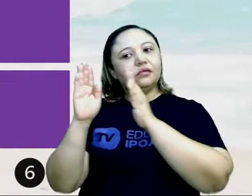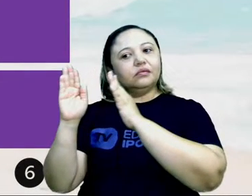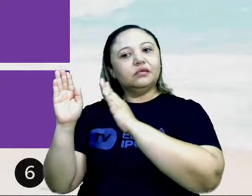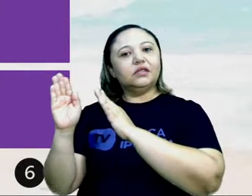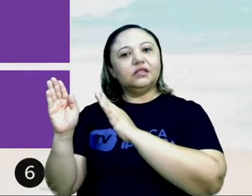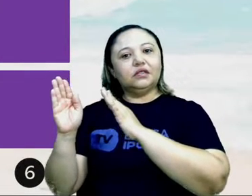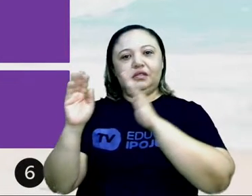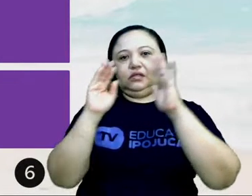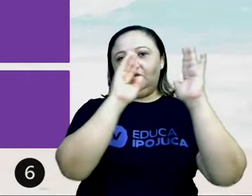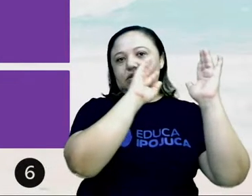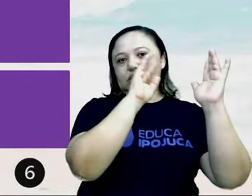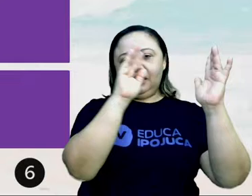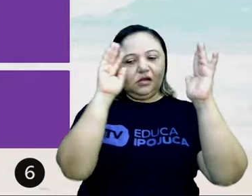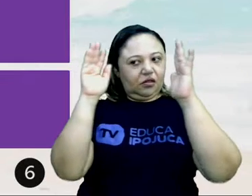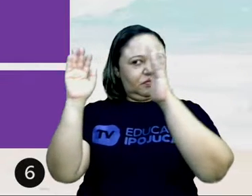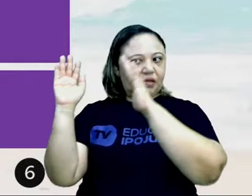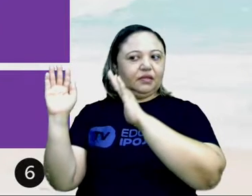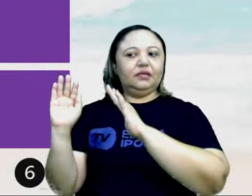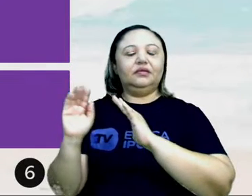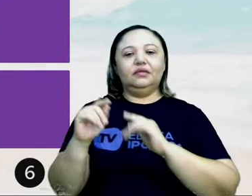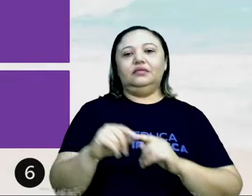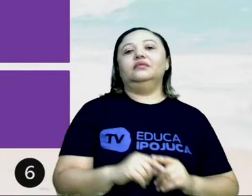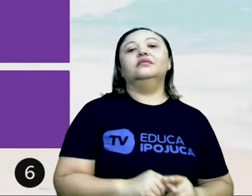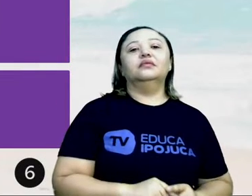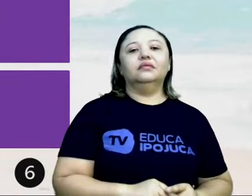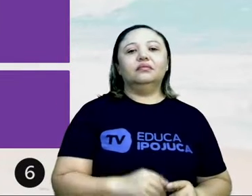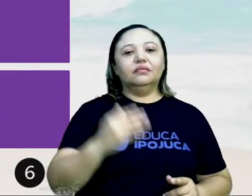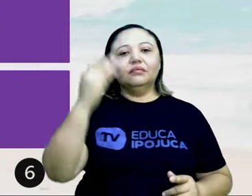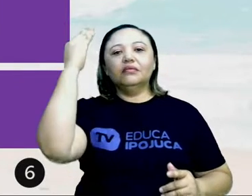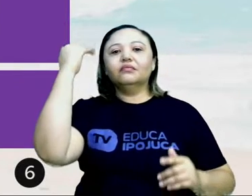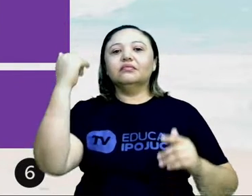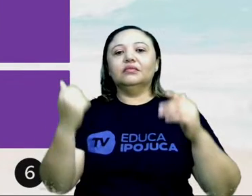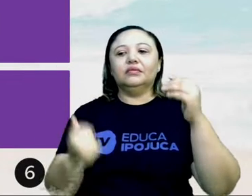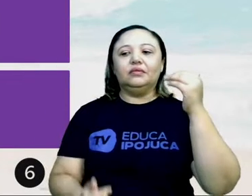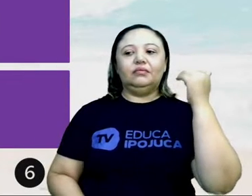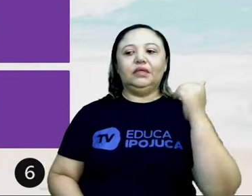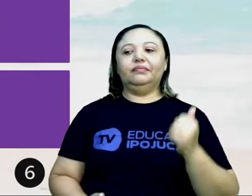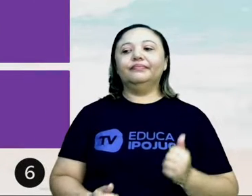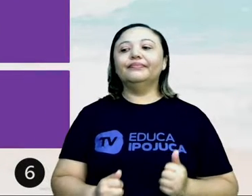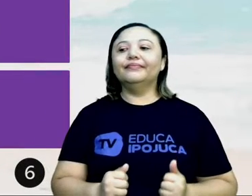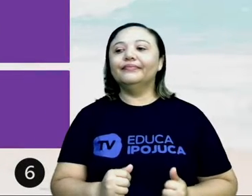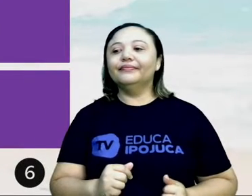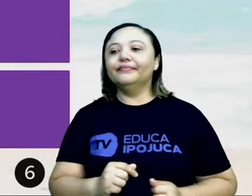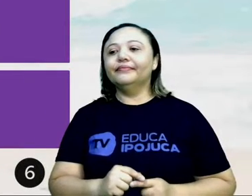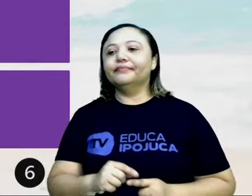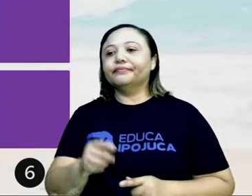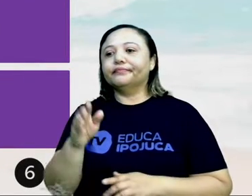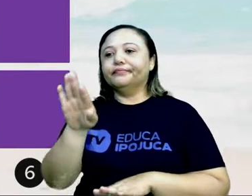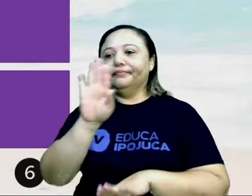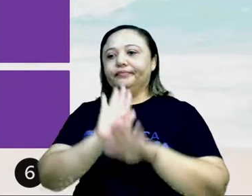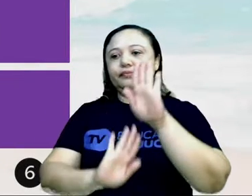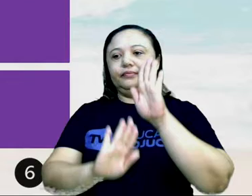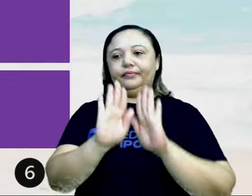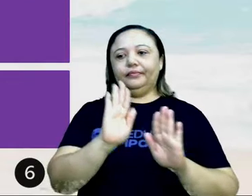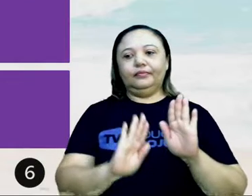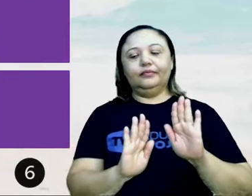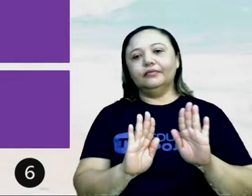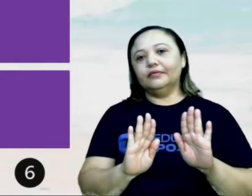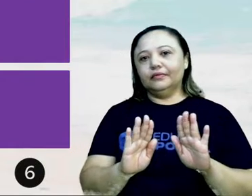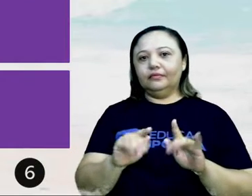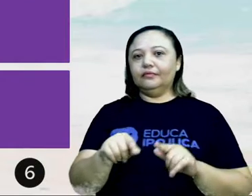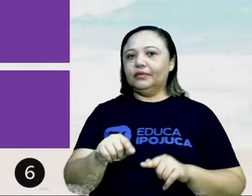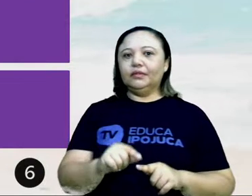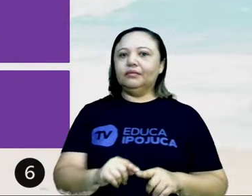coluna, tá certo? Uma das linhas. Primeiro diz uma coluna, depois diz uma das linhas. Cuidado, se você me disser a ordem